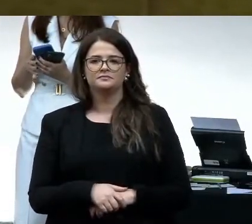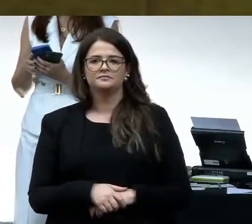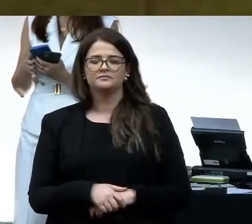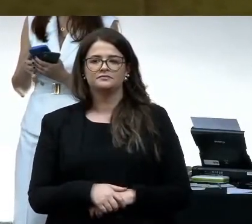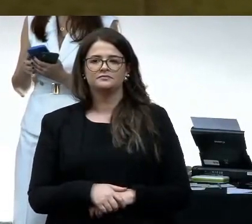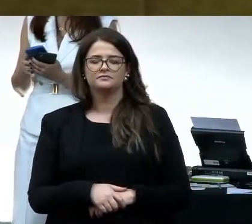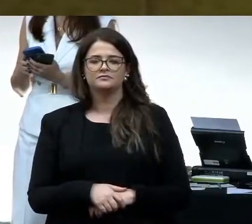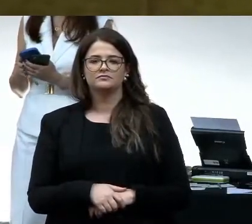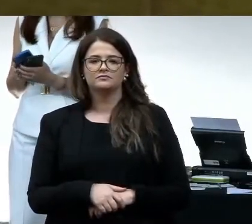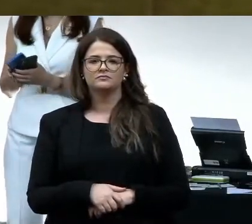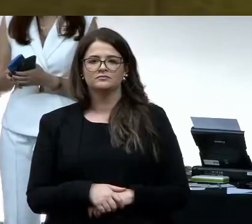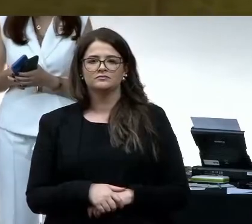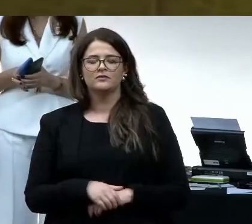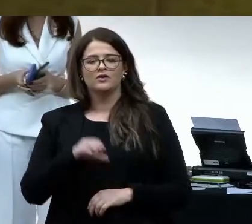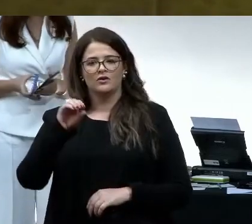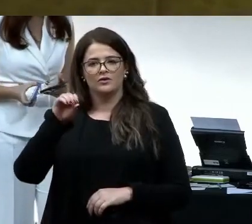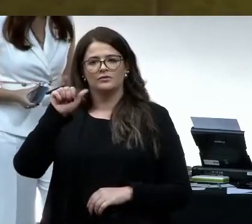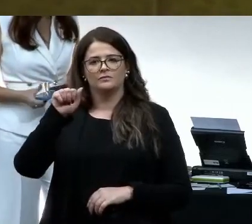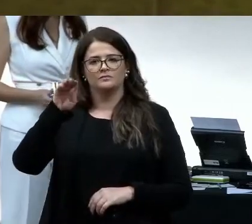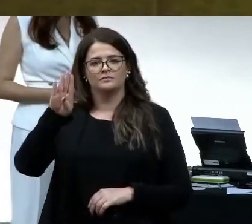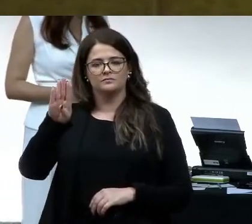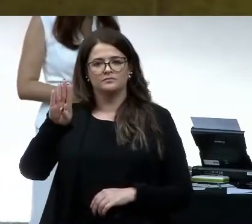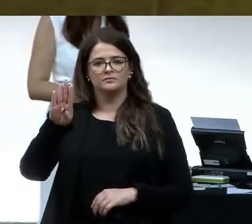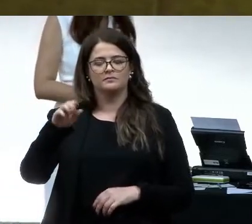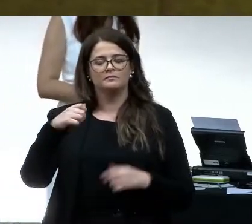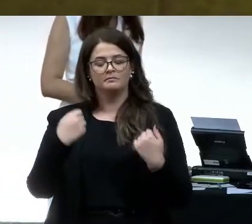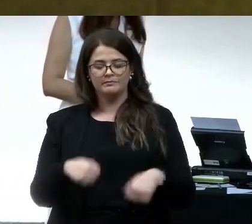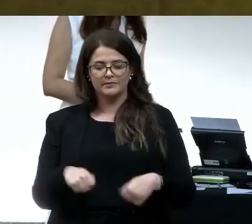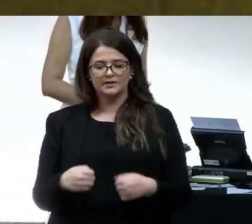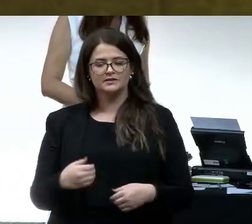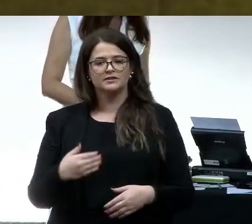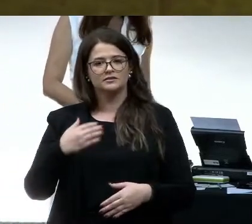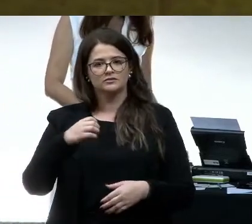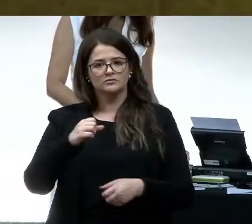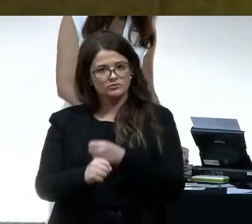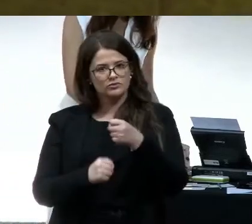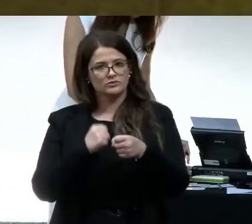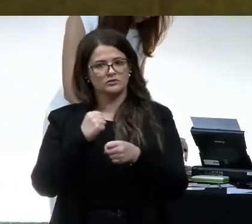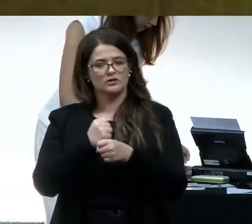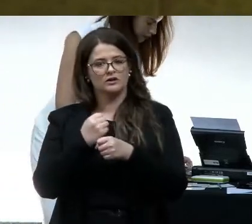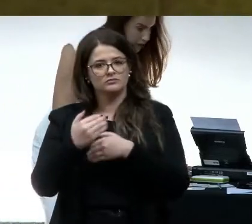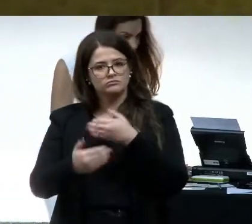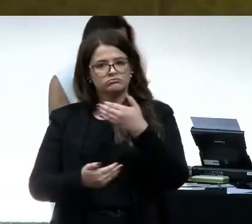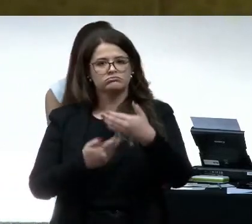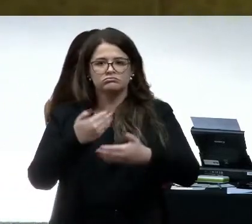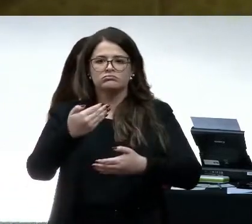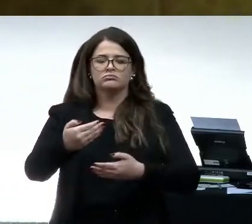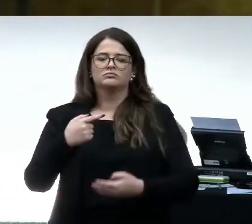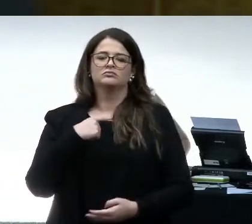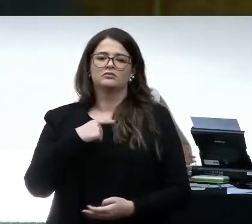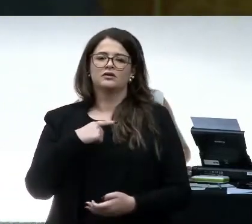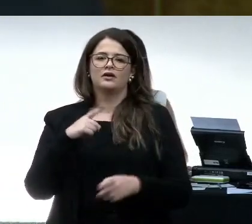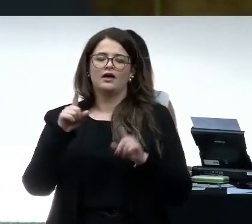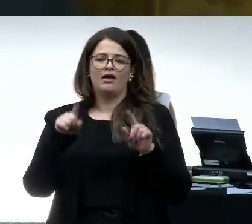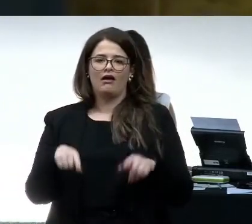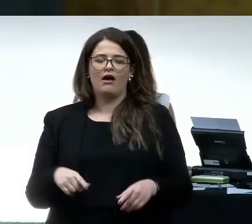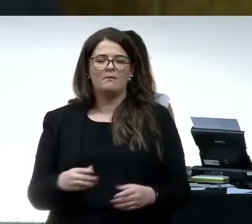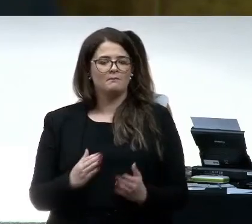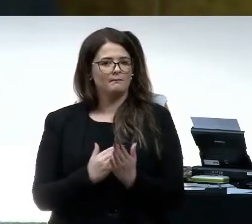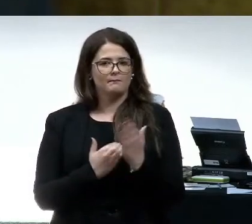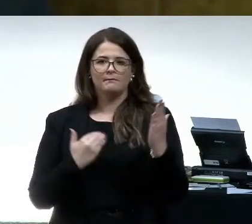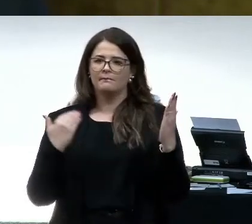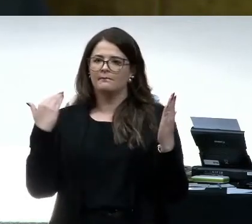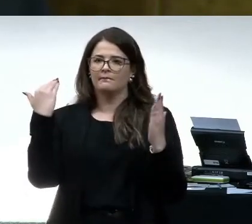dos vetores que a Ordem dos Advogados devem tomar nos próximos anos, ela